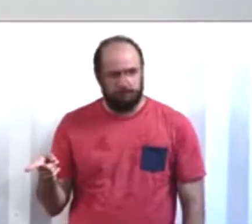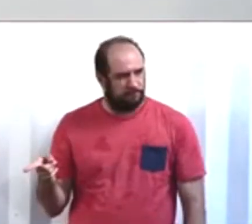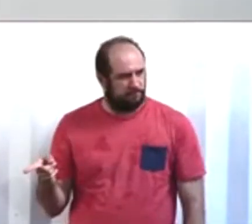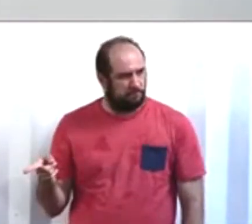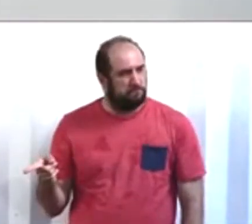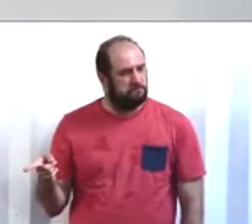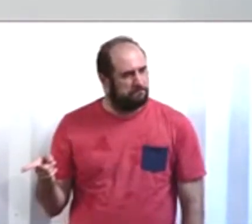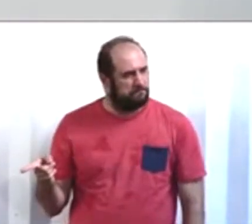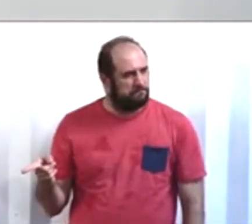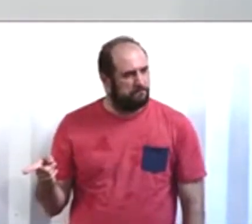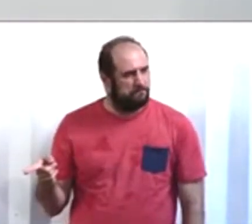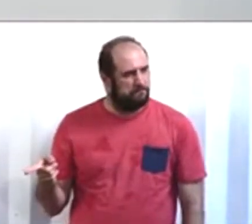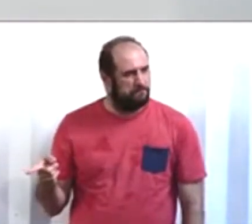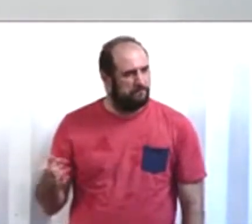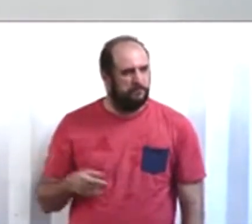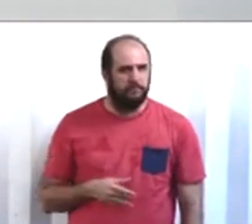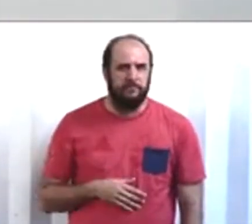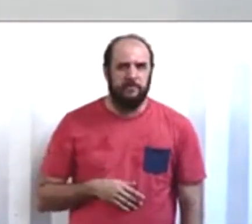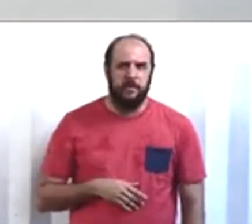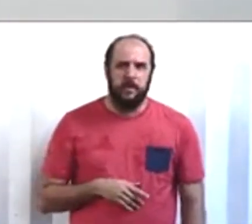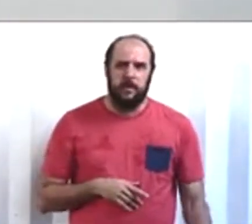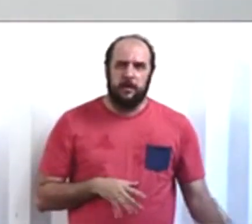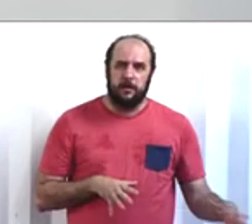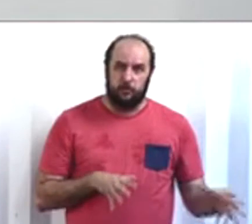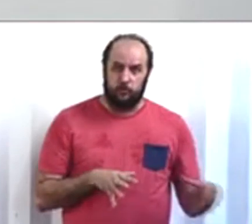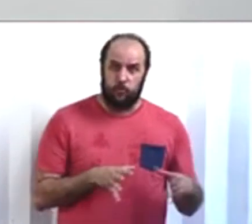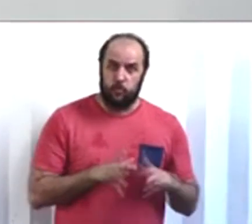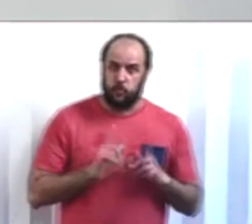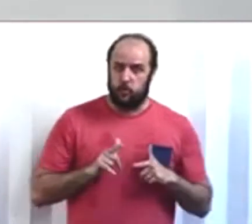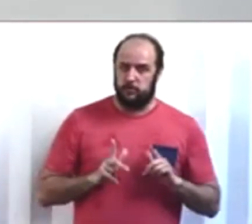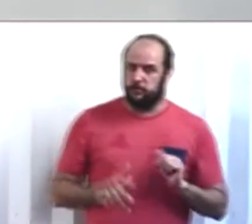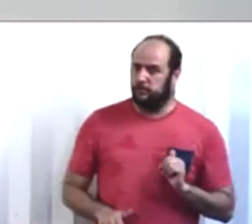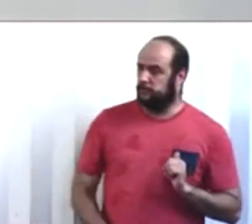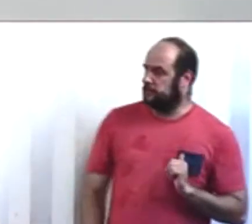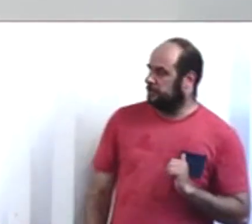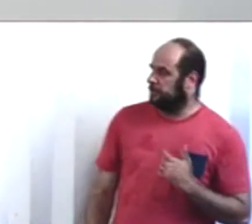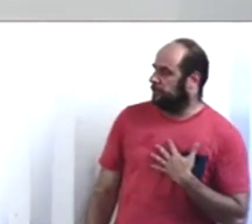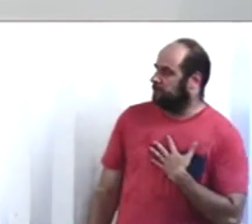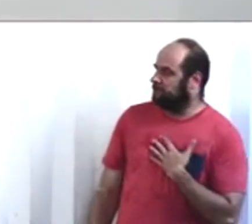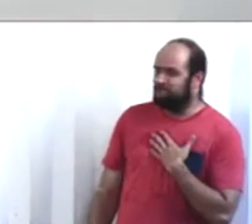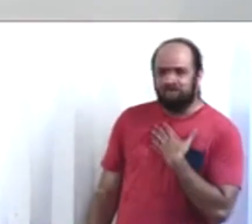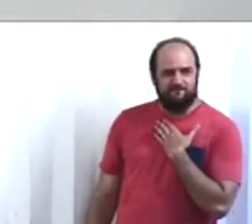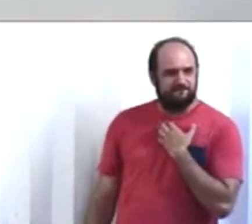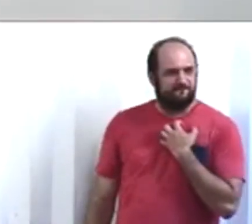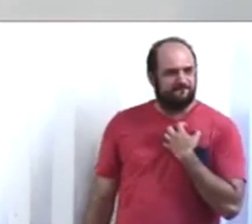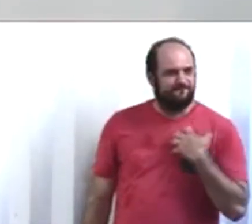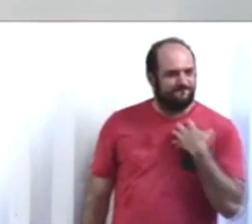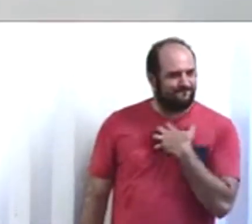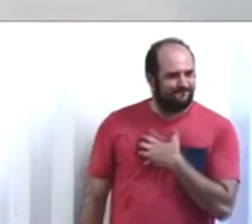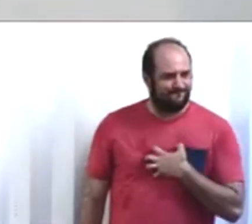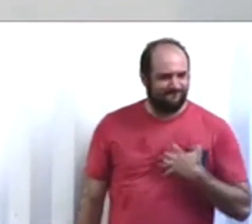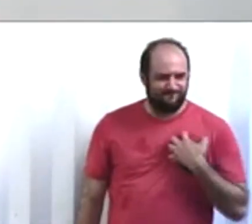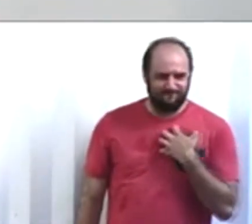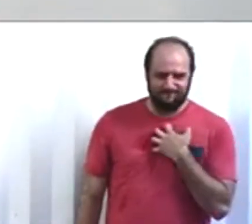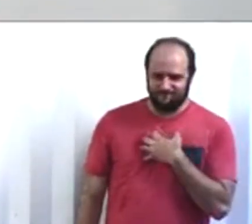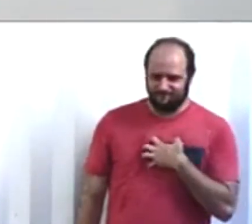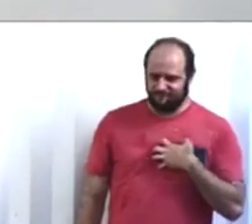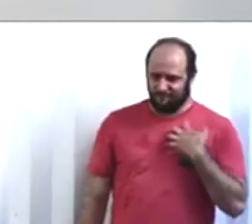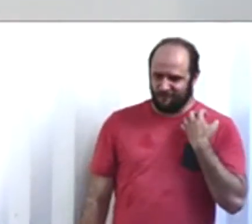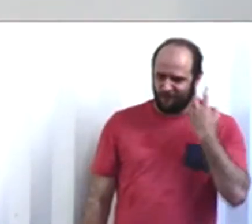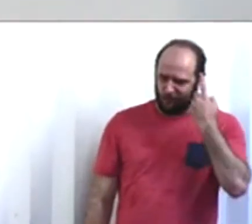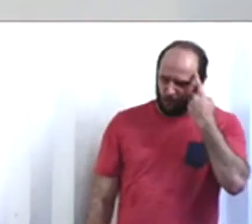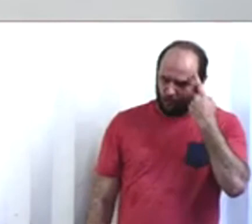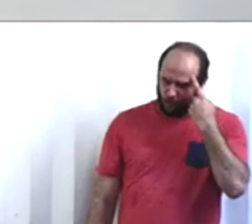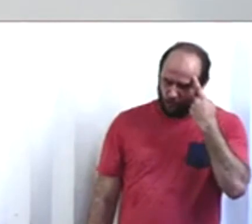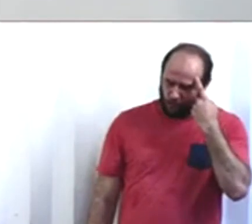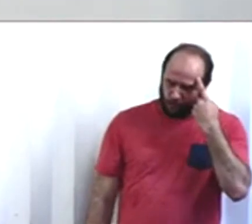A pergunta de Jesus os obriga a uma resposta que eles não querem dar, porque dentro da consciência